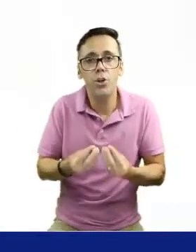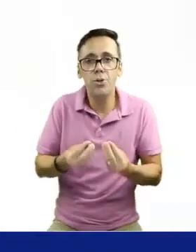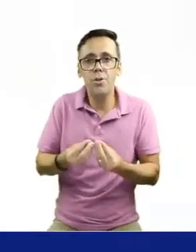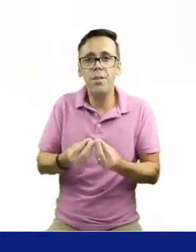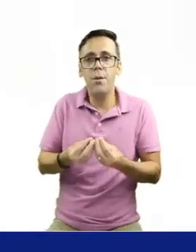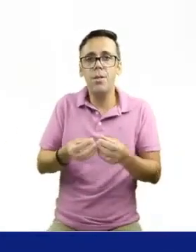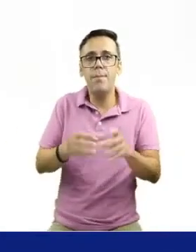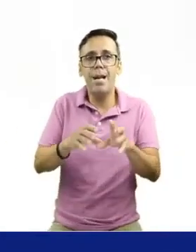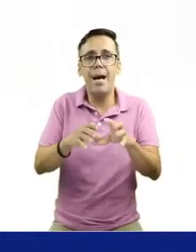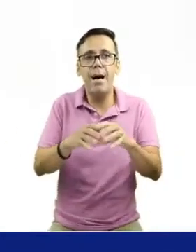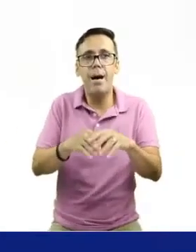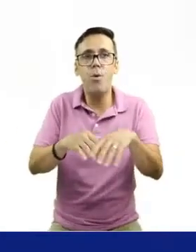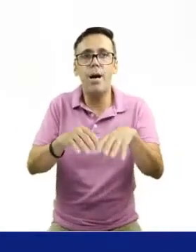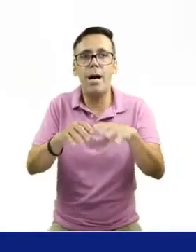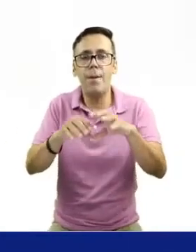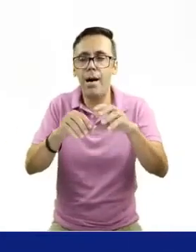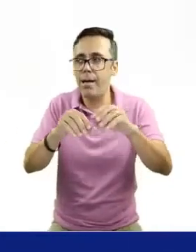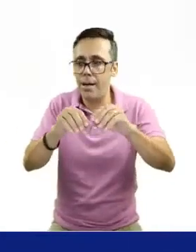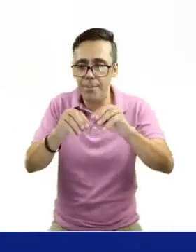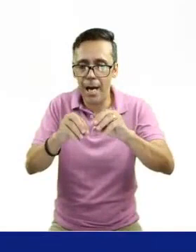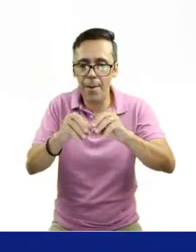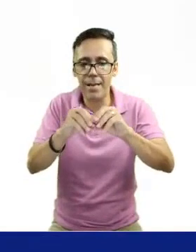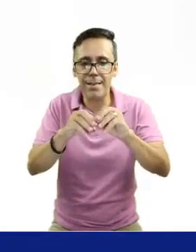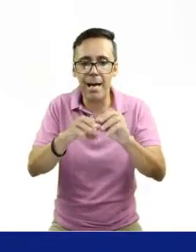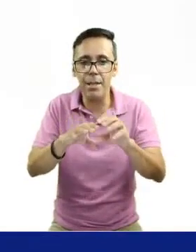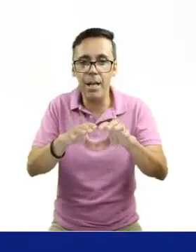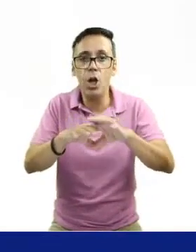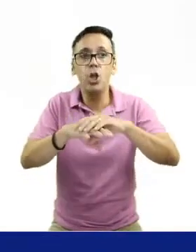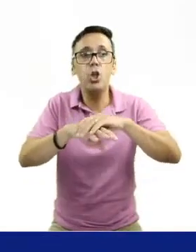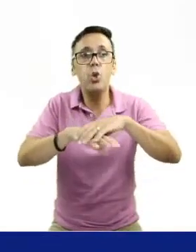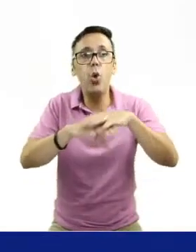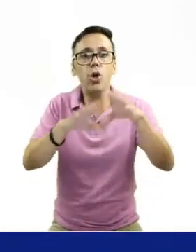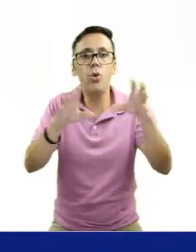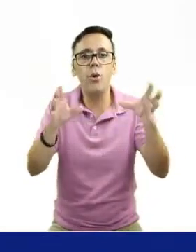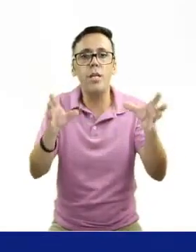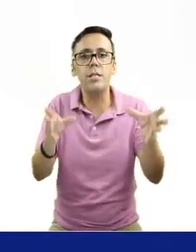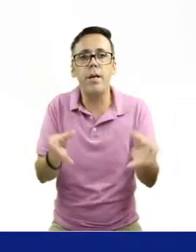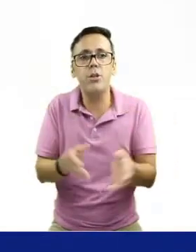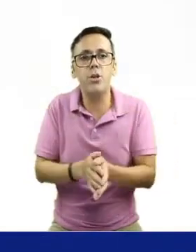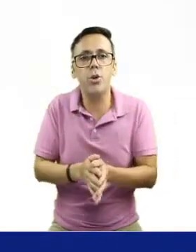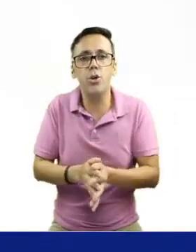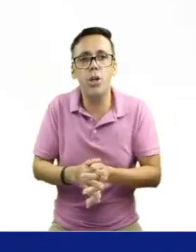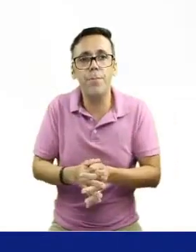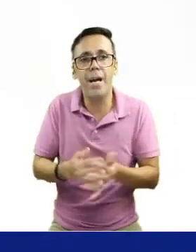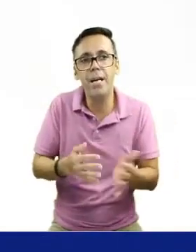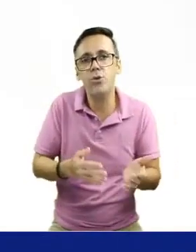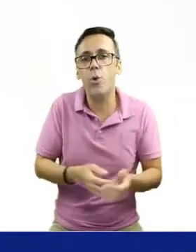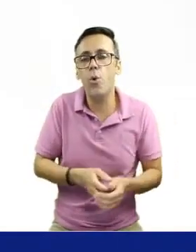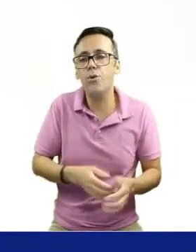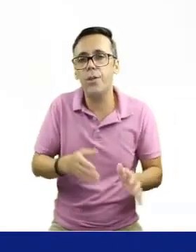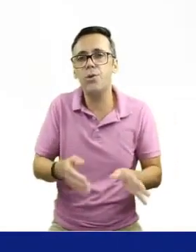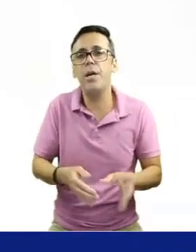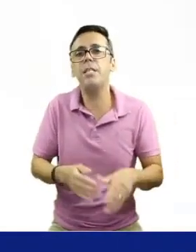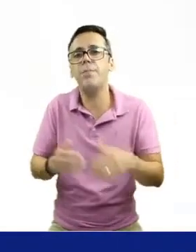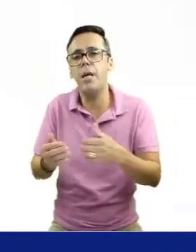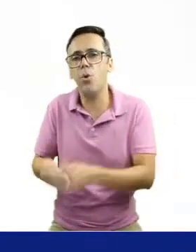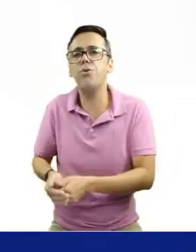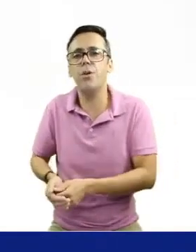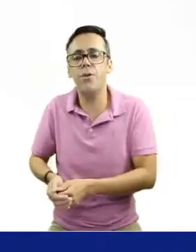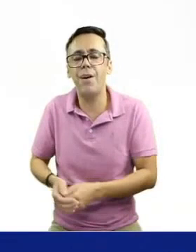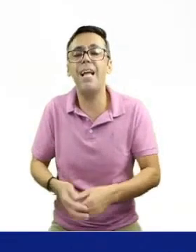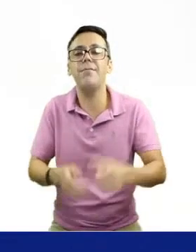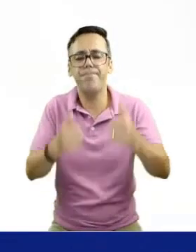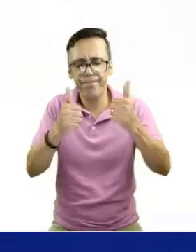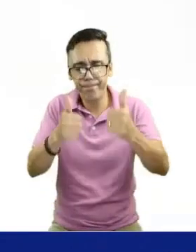radiologia nós conseguimos Abraão a abraçar né todo o conhecimento de Radiologia para esse concurso não só